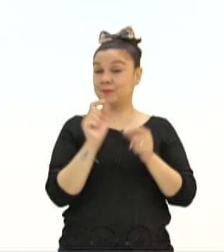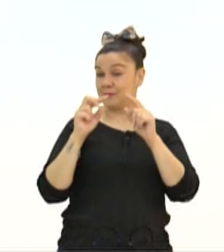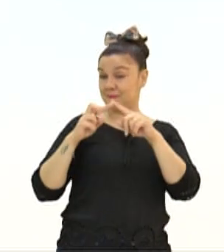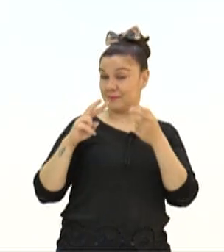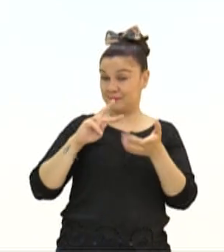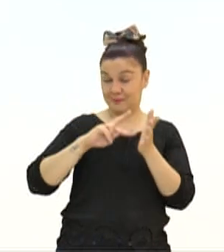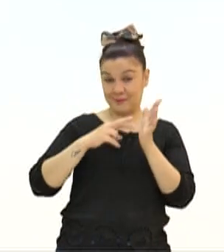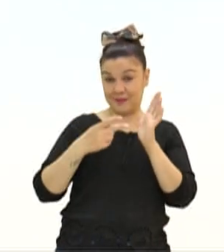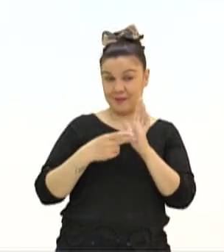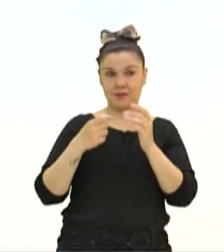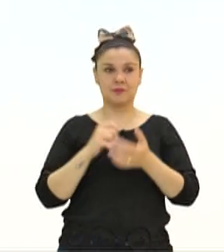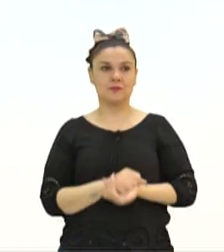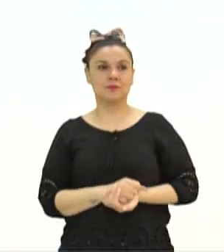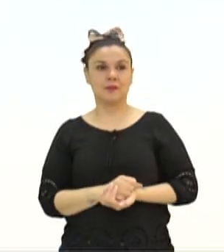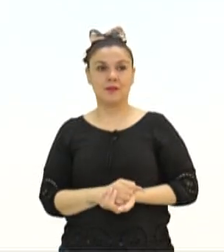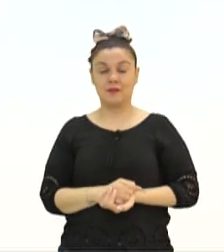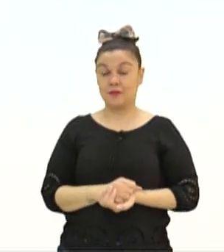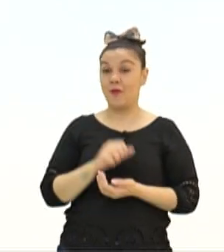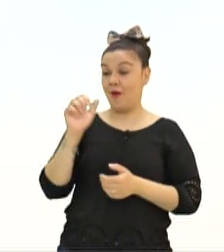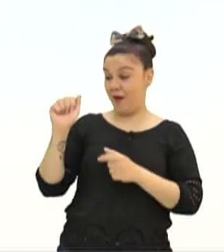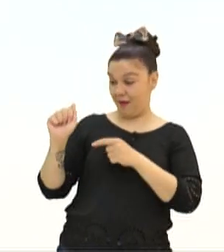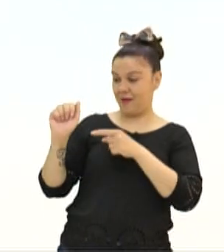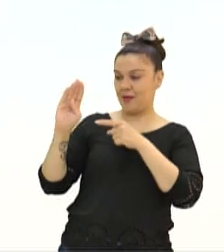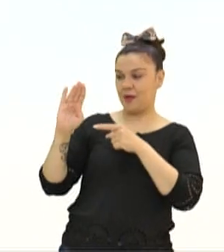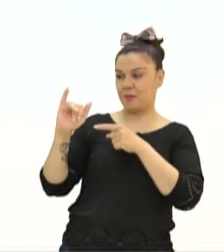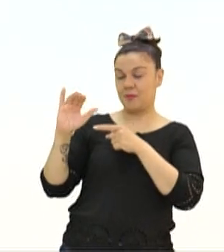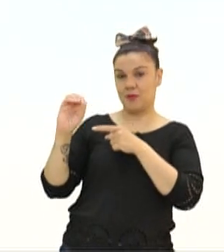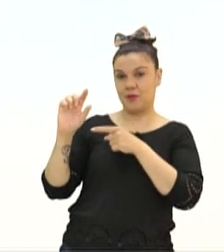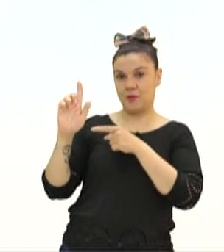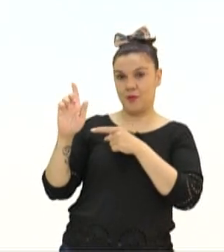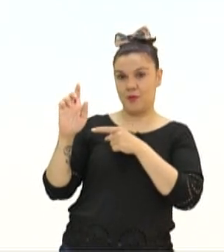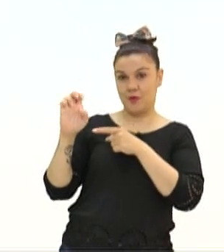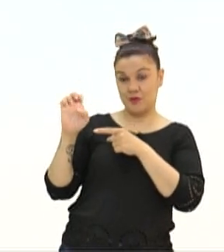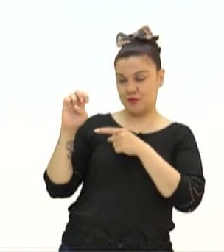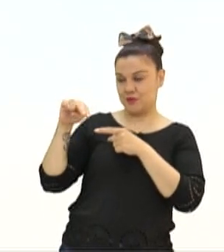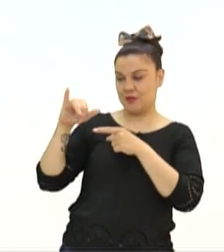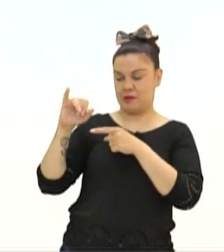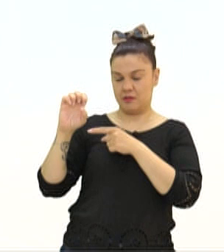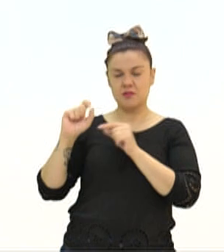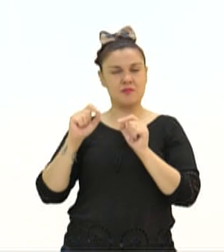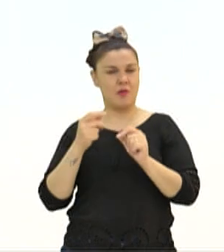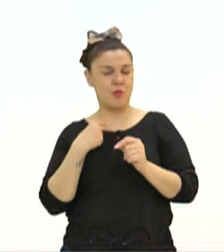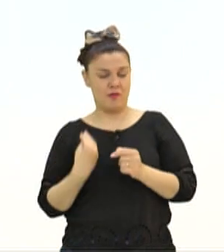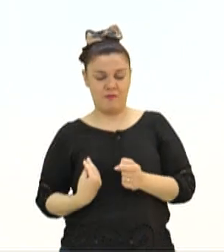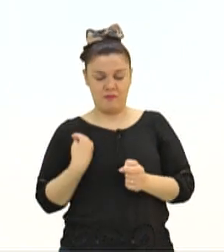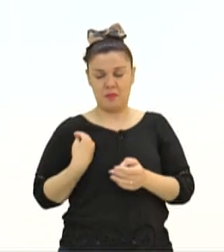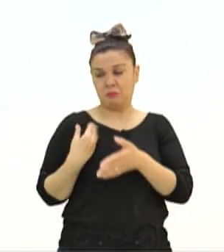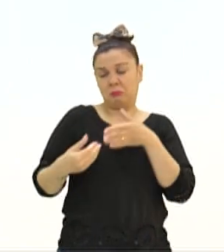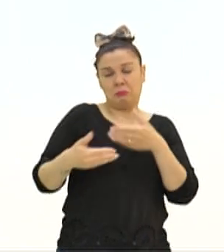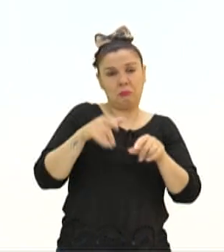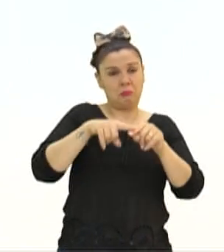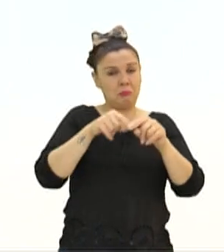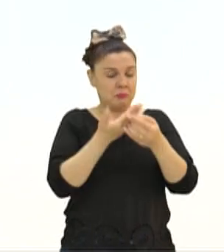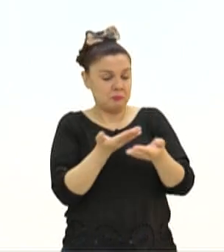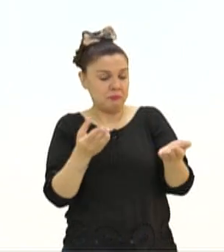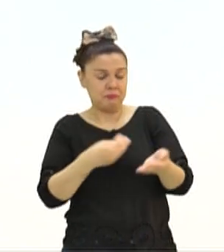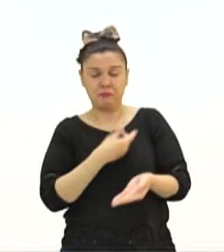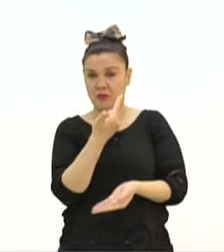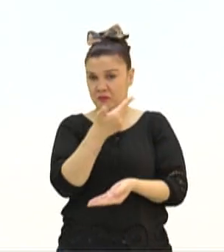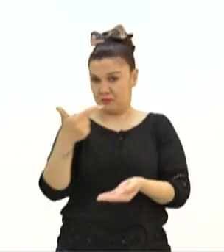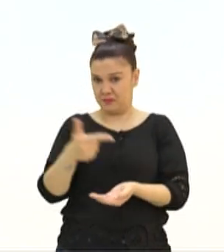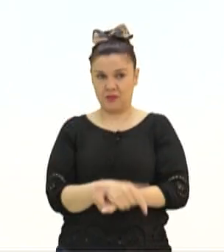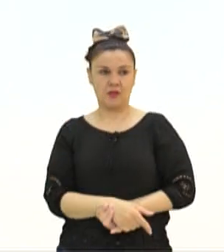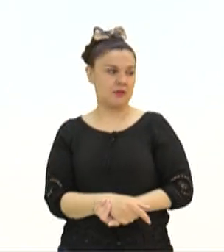isso quer dizer. A teoria da abiogênese diz que é possível surgir vida a partir de uma matéria sem vida, o que a gente